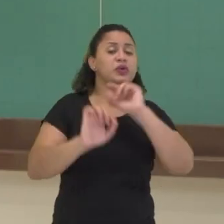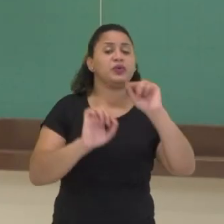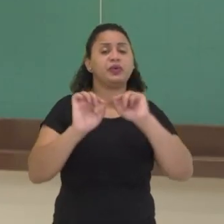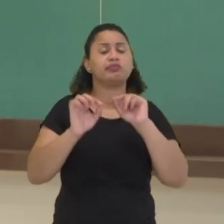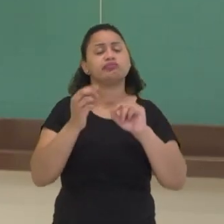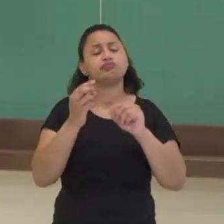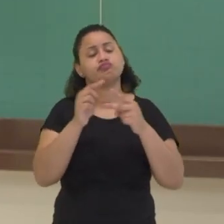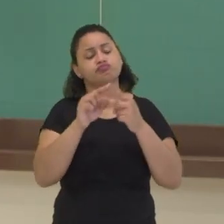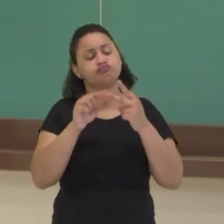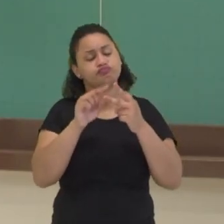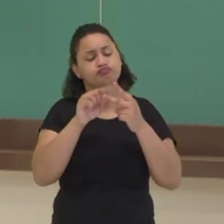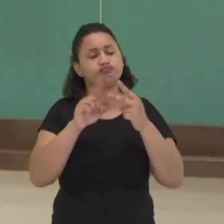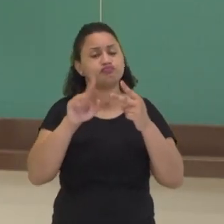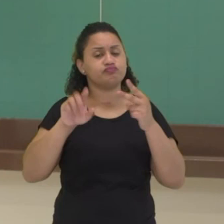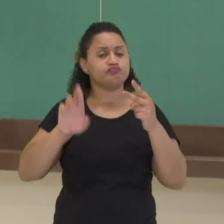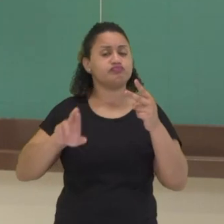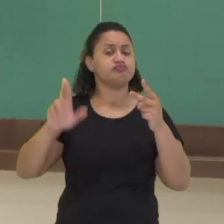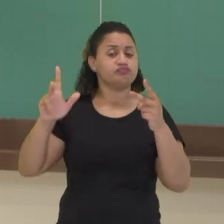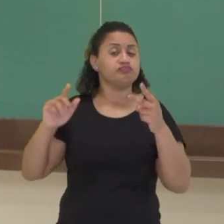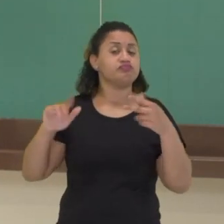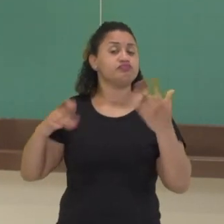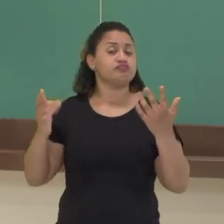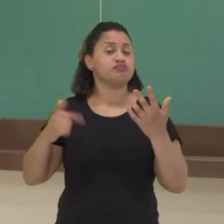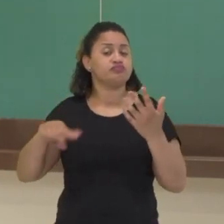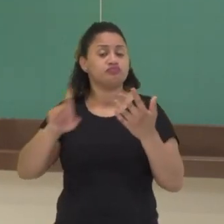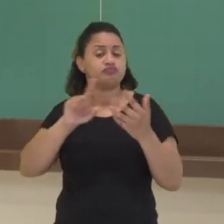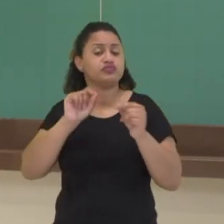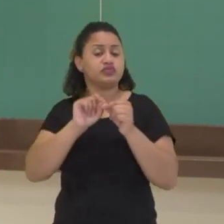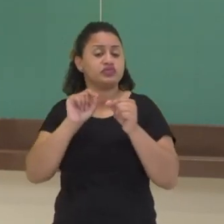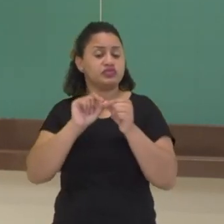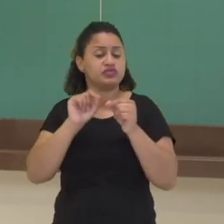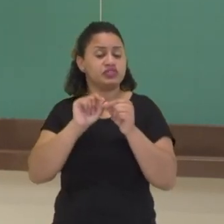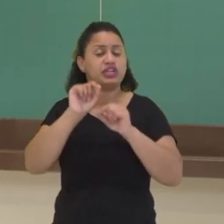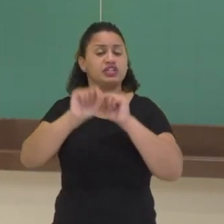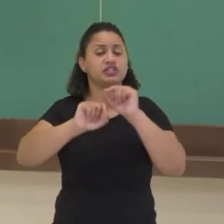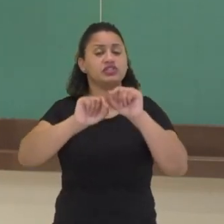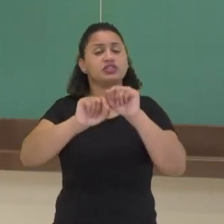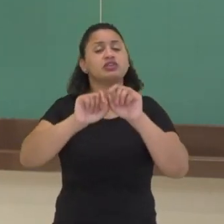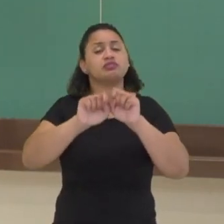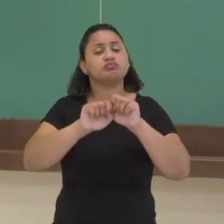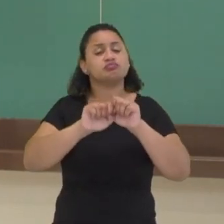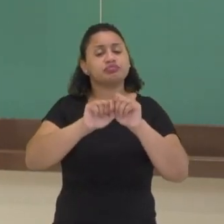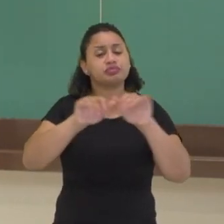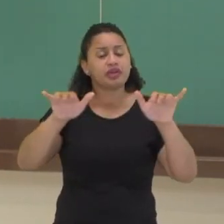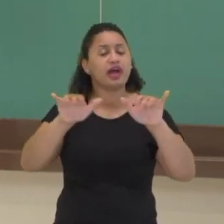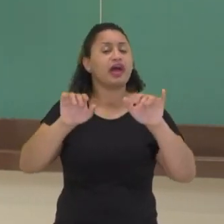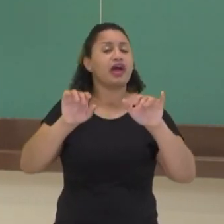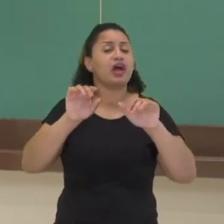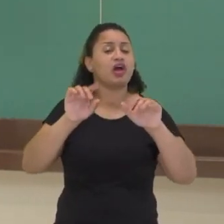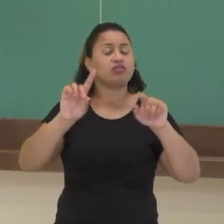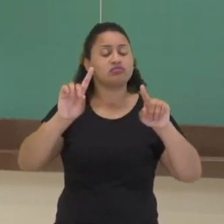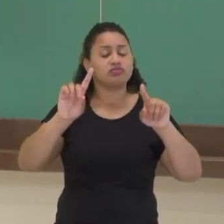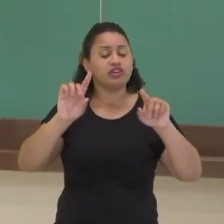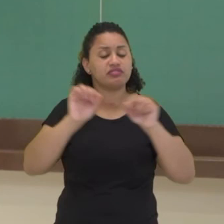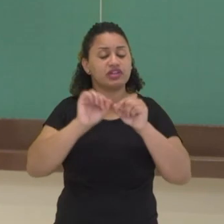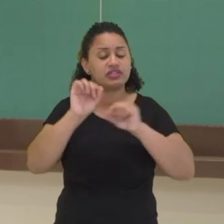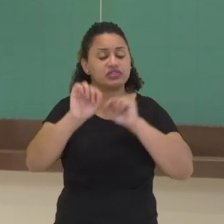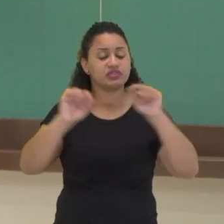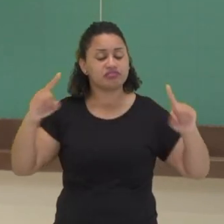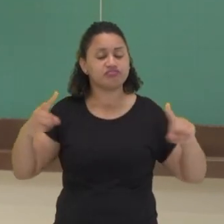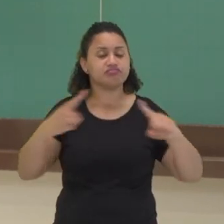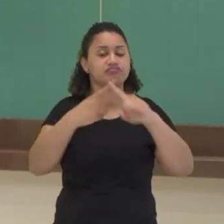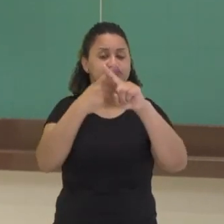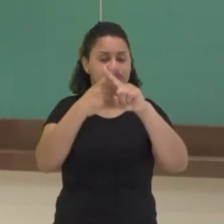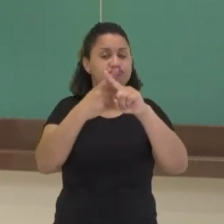ângulos diferentes. Aí você vai fazer a multiplicação em cruz, né? Vamos usar aqui